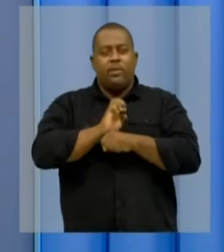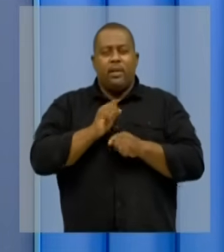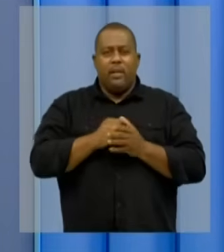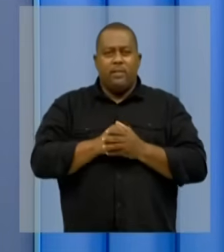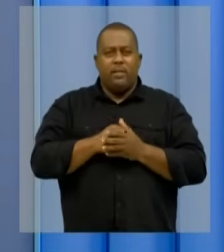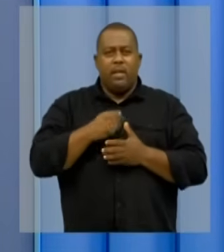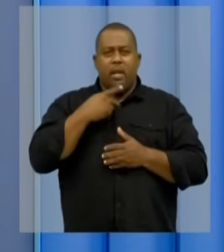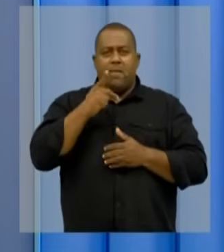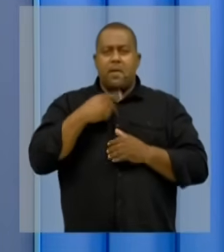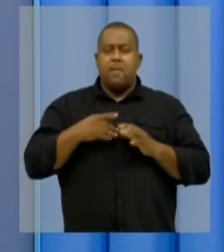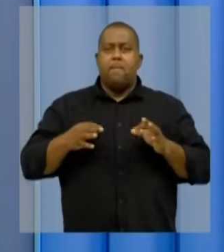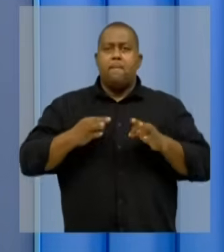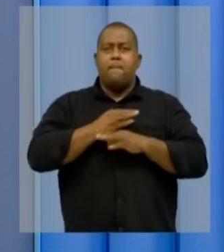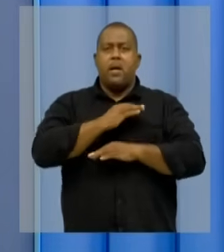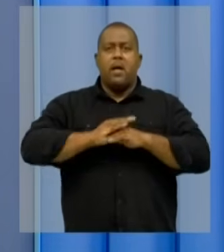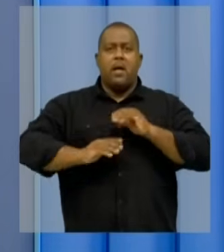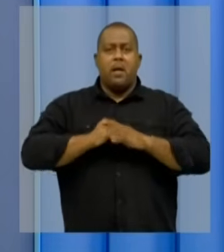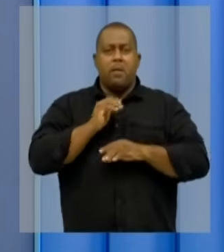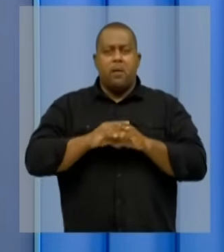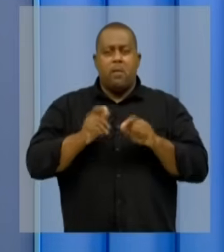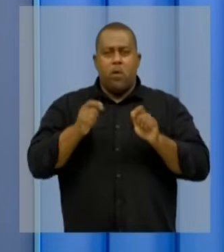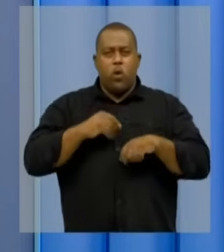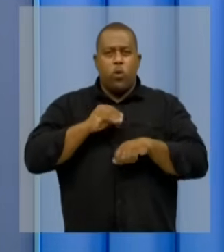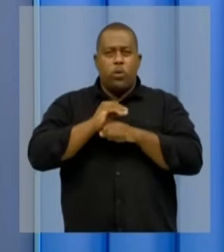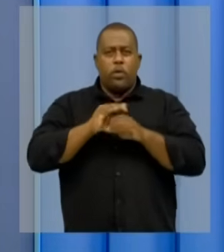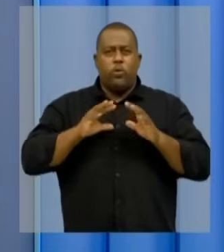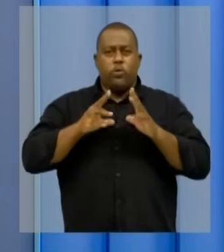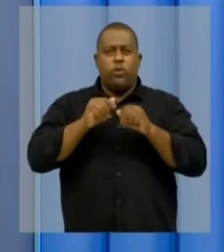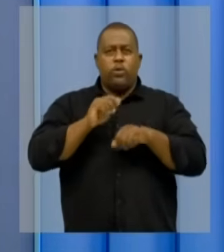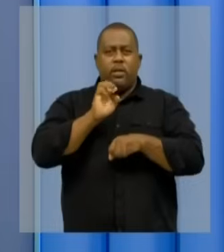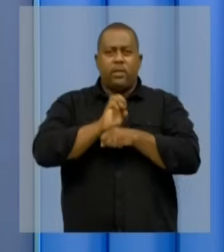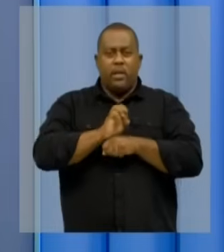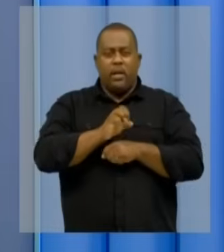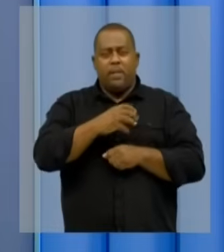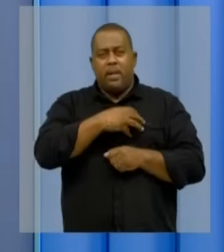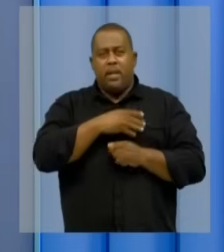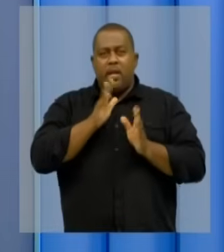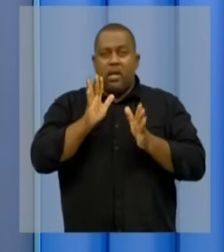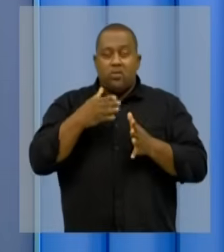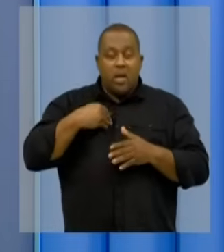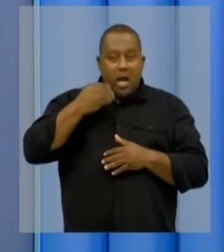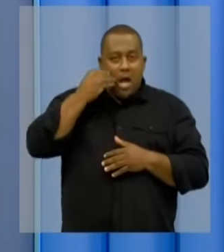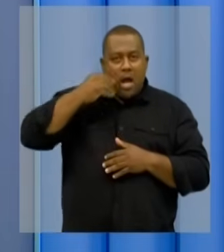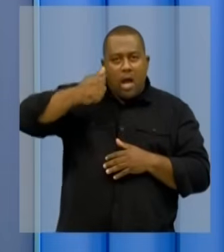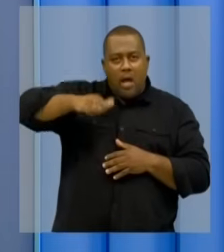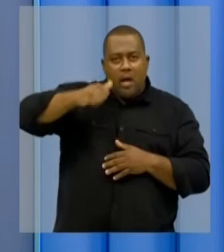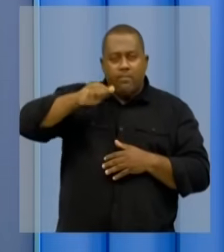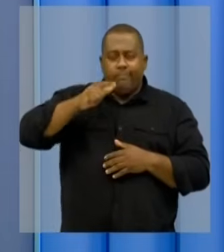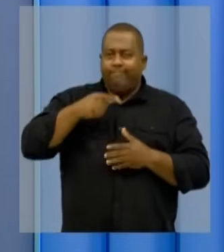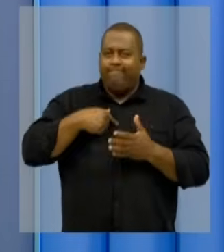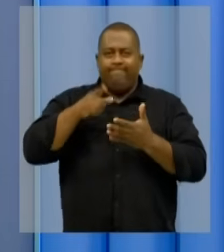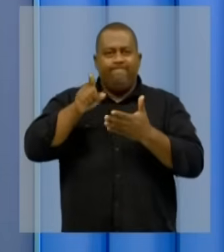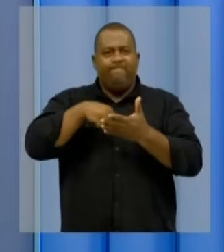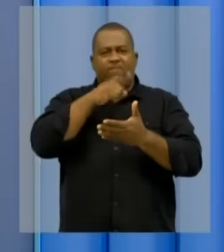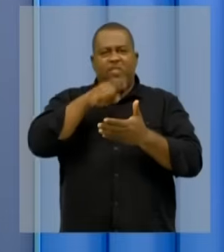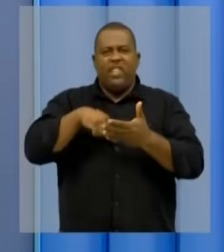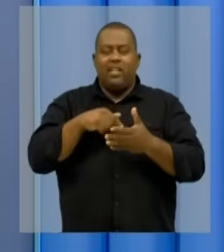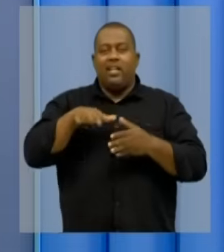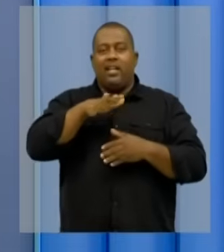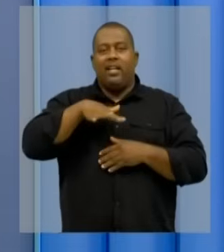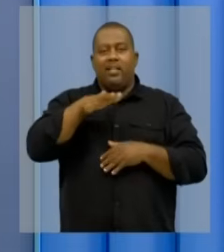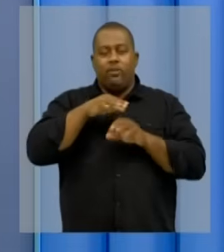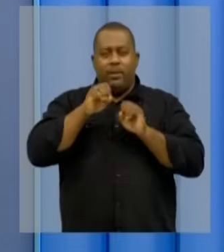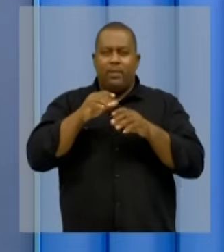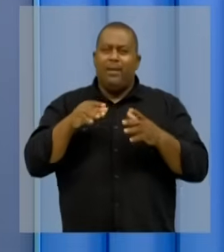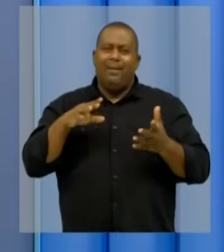diz preparado para cuidar de todo o estado da Bahia. Foi testado e reprovado na educação. É claro,